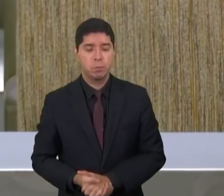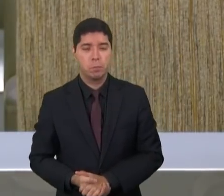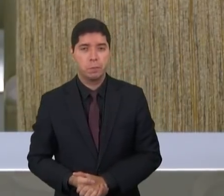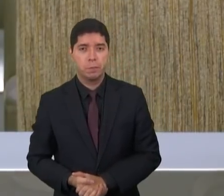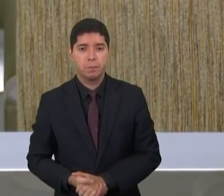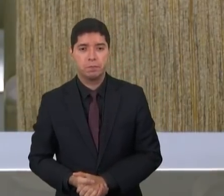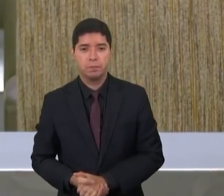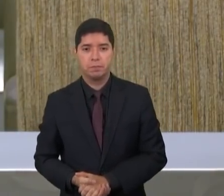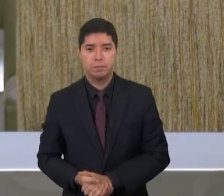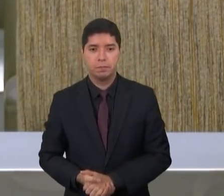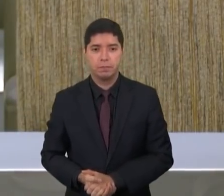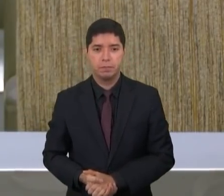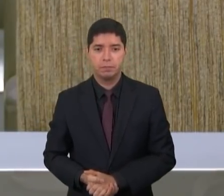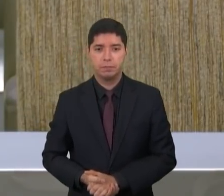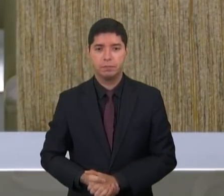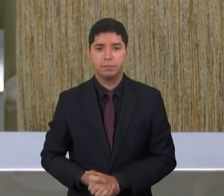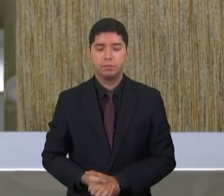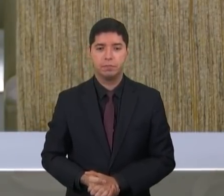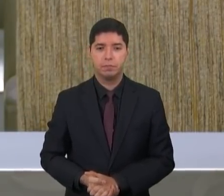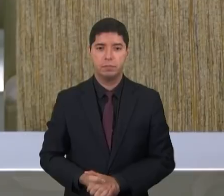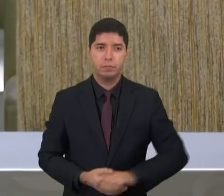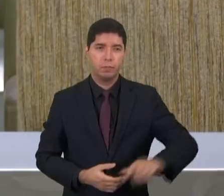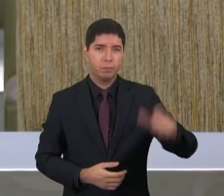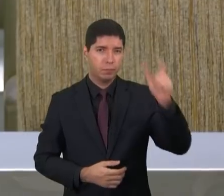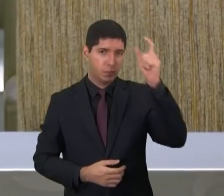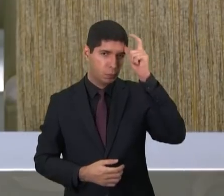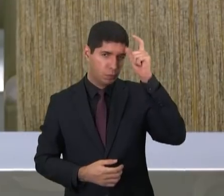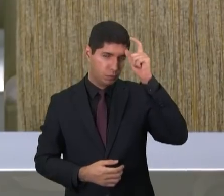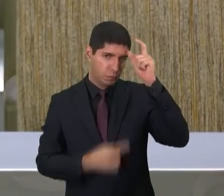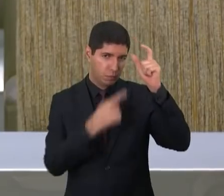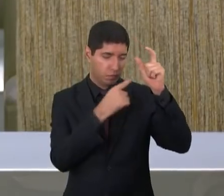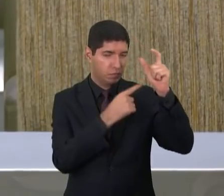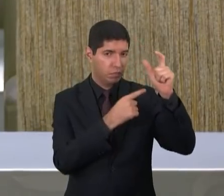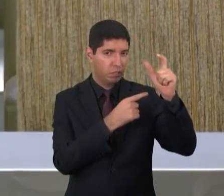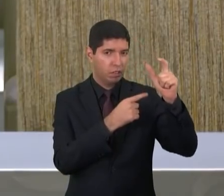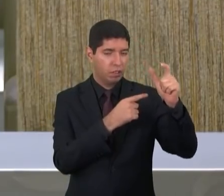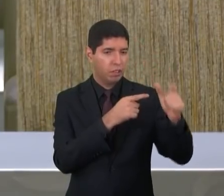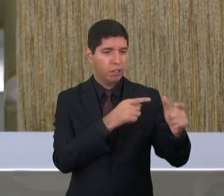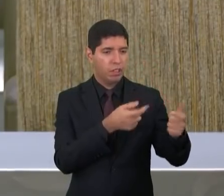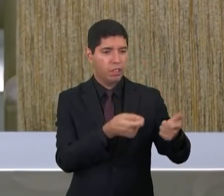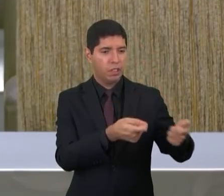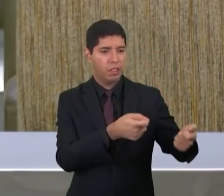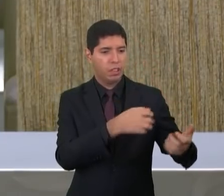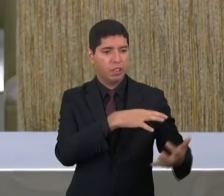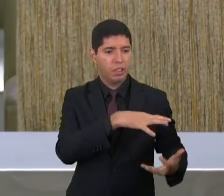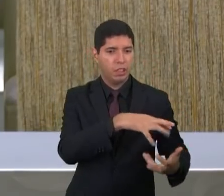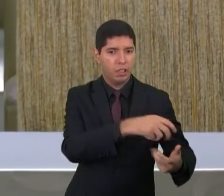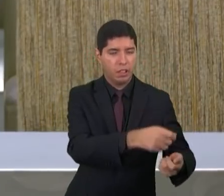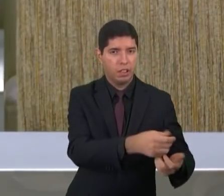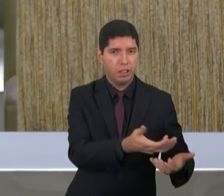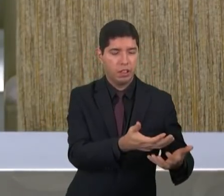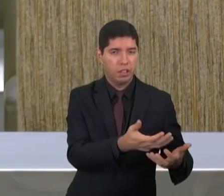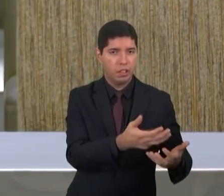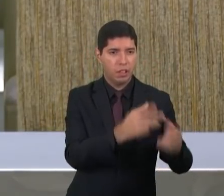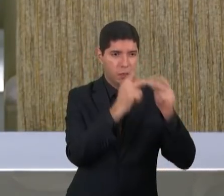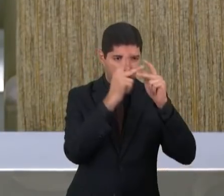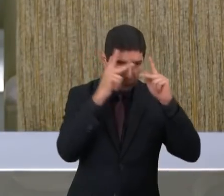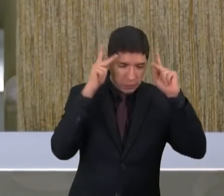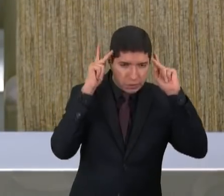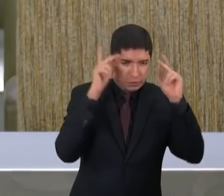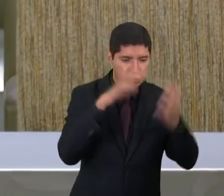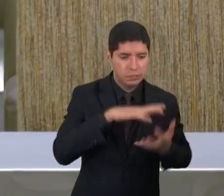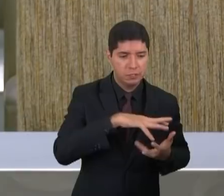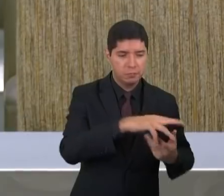Olha, porque a Bíblia chama o diabo de o Deus deste século. Chama ele também de o príncipe deste mundo.